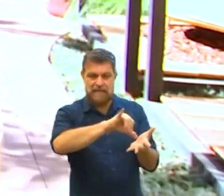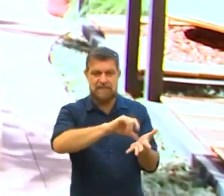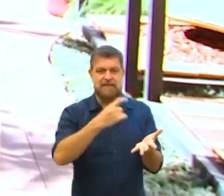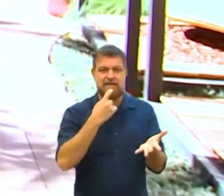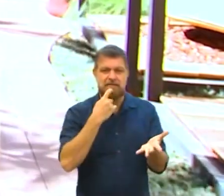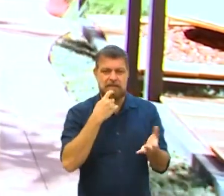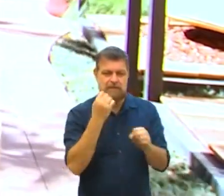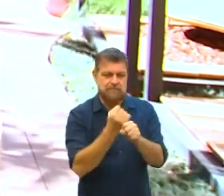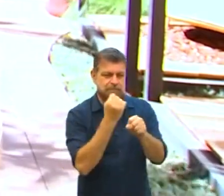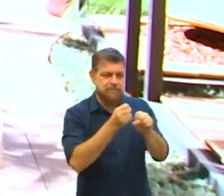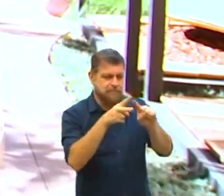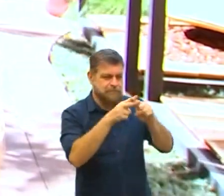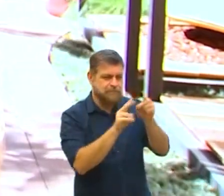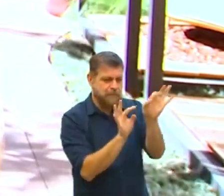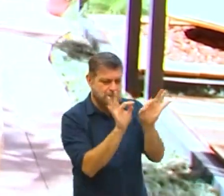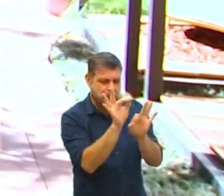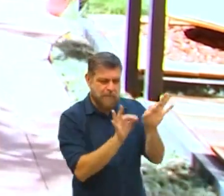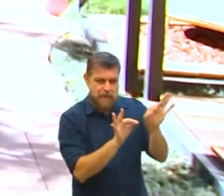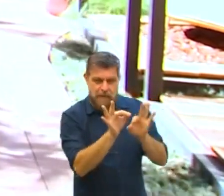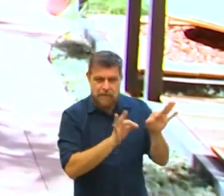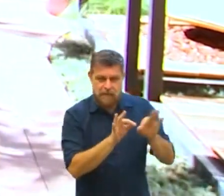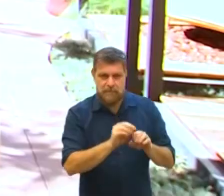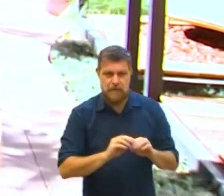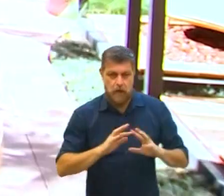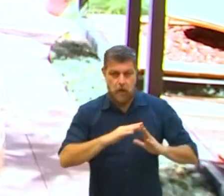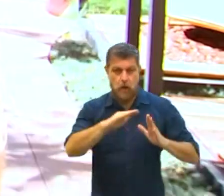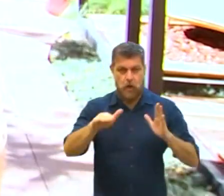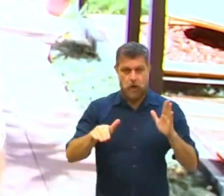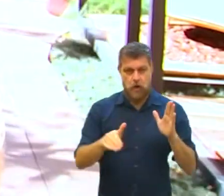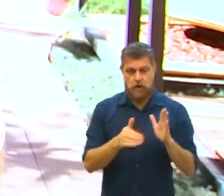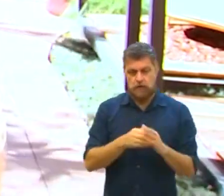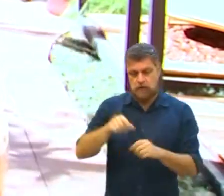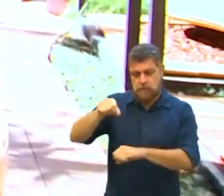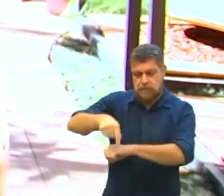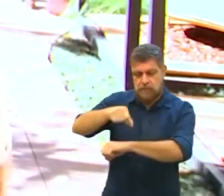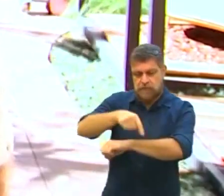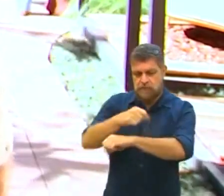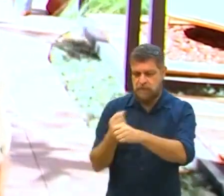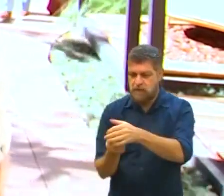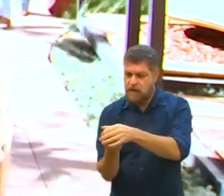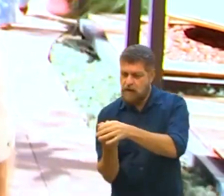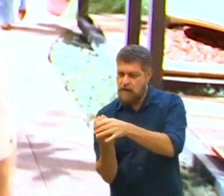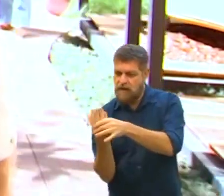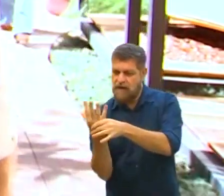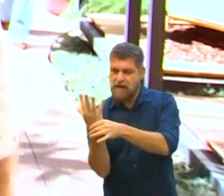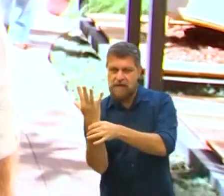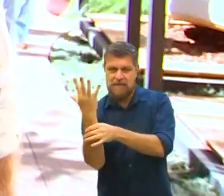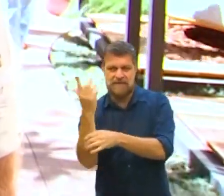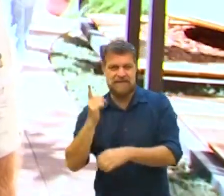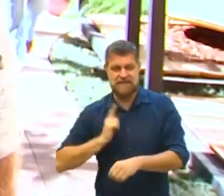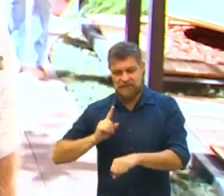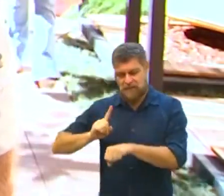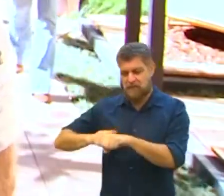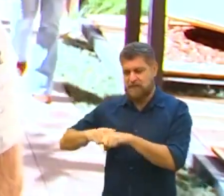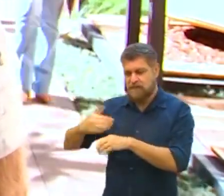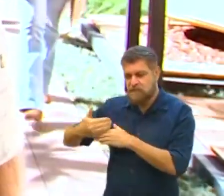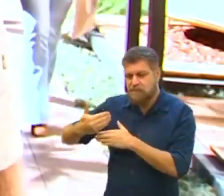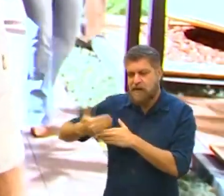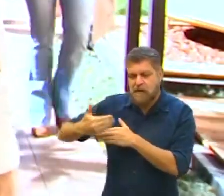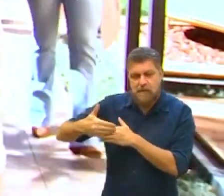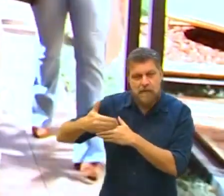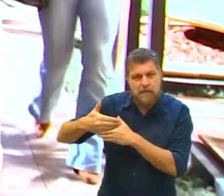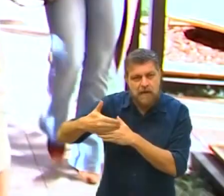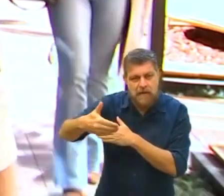né? Restaurado, com todo o paisagismo solidificado, já plantado. As plantas, a gente teve um tempinho aí para